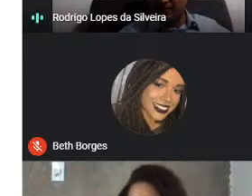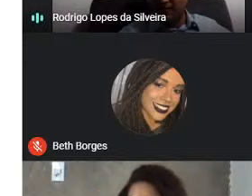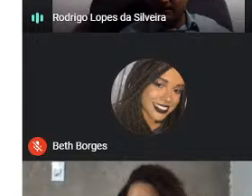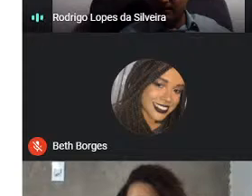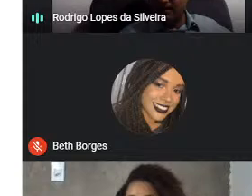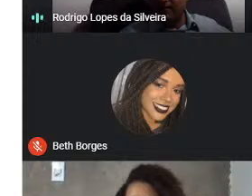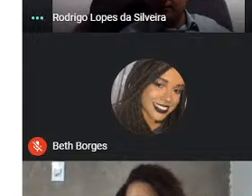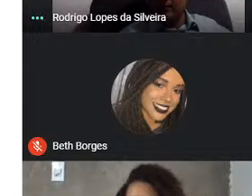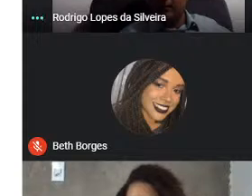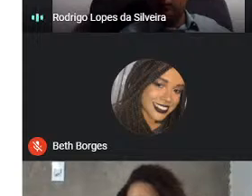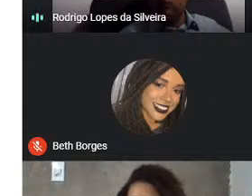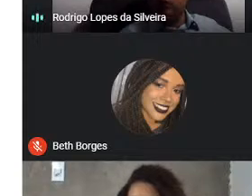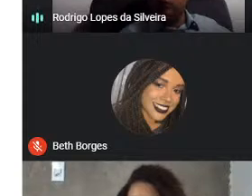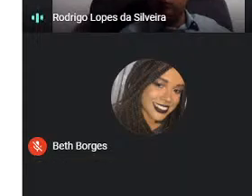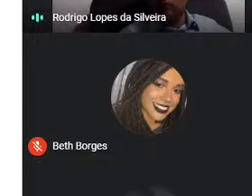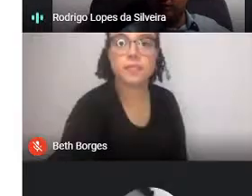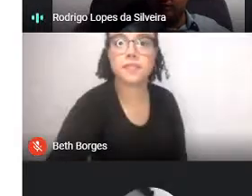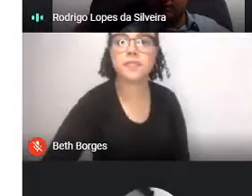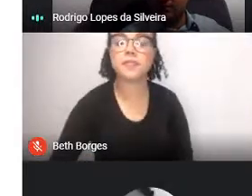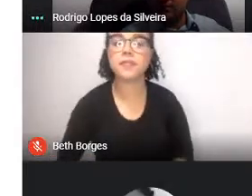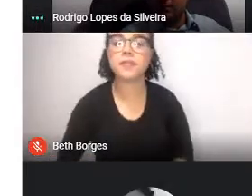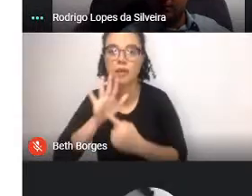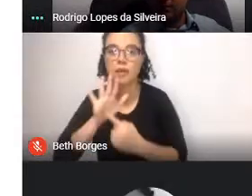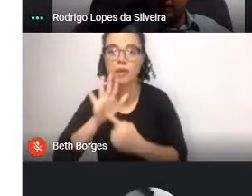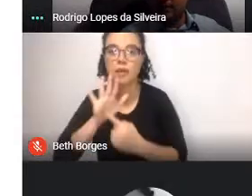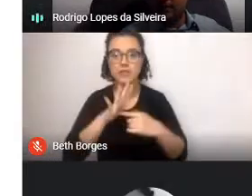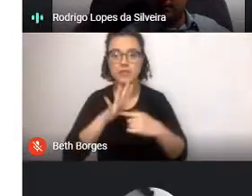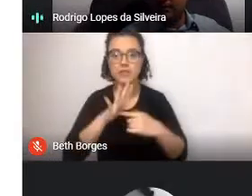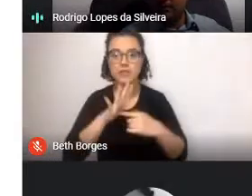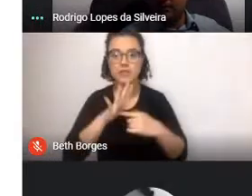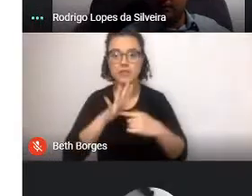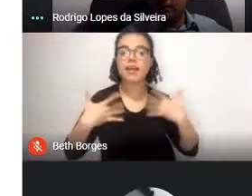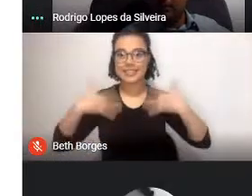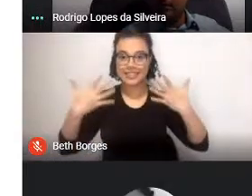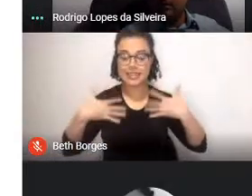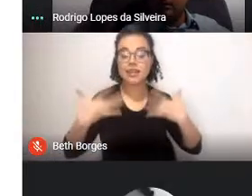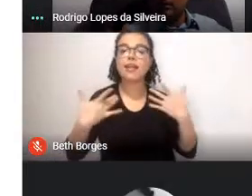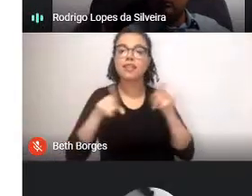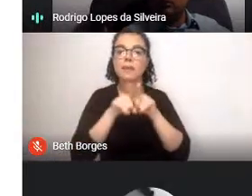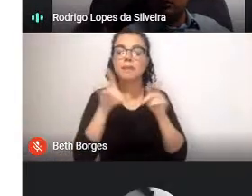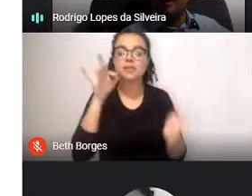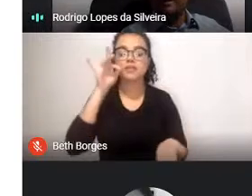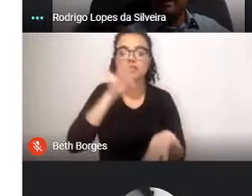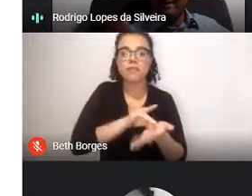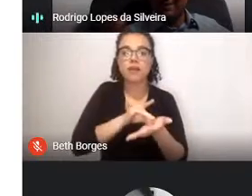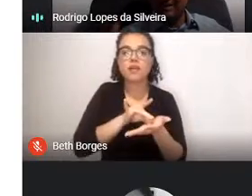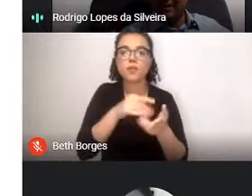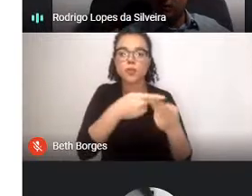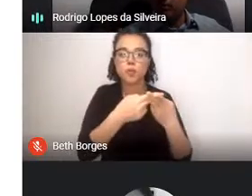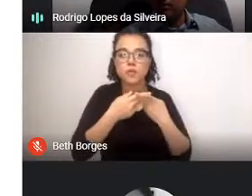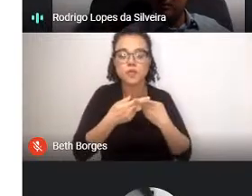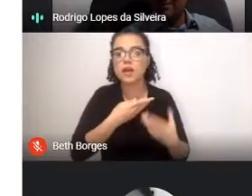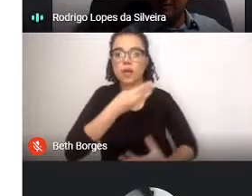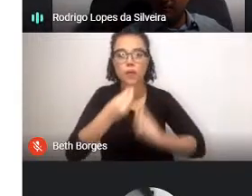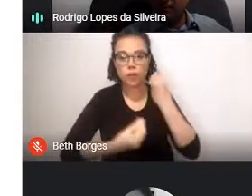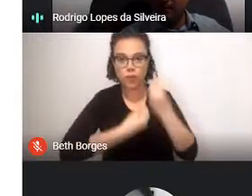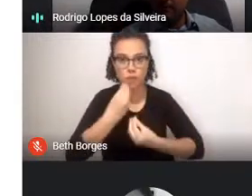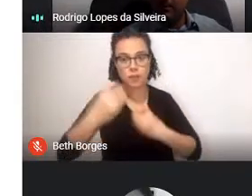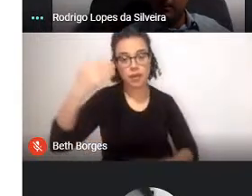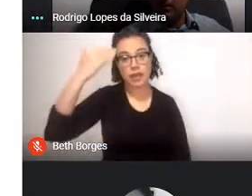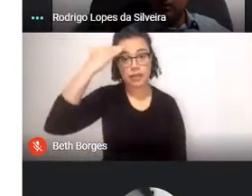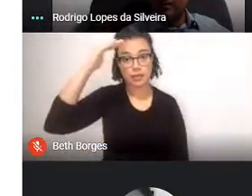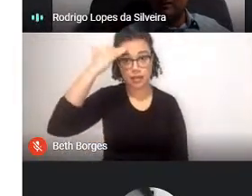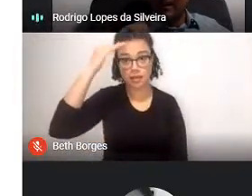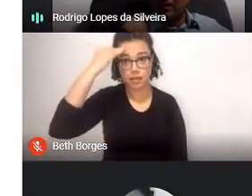alegria e valia, tá, por todos nós, para assim, não só entender, como também